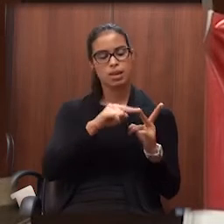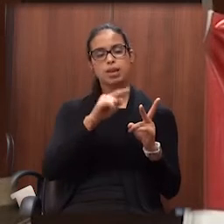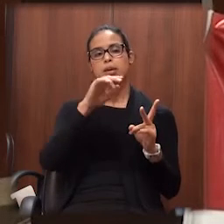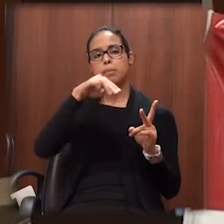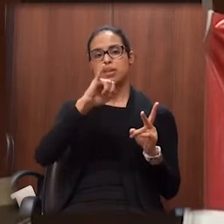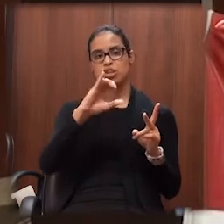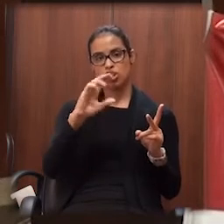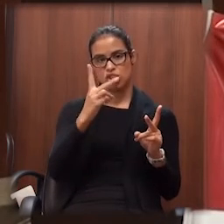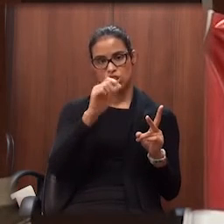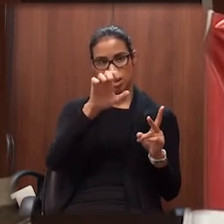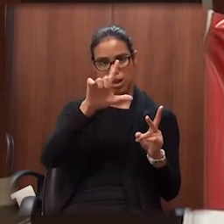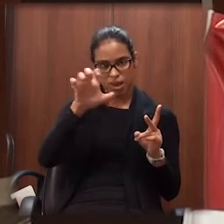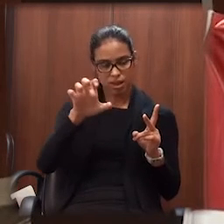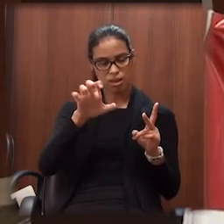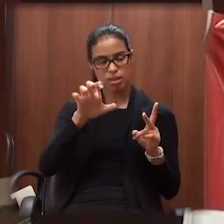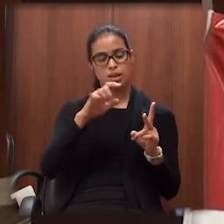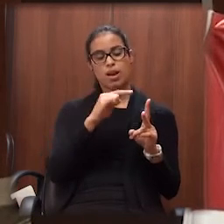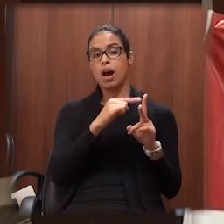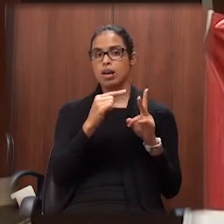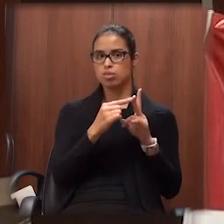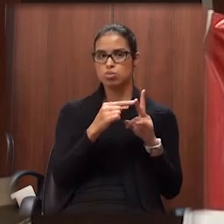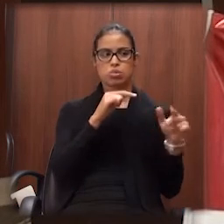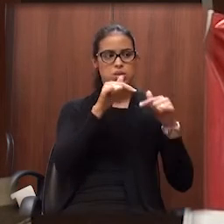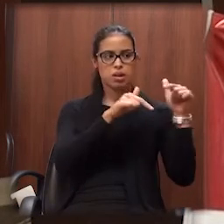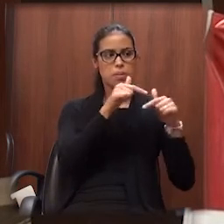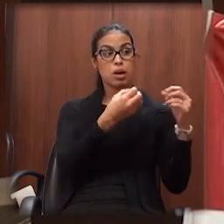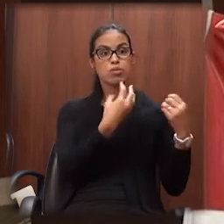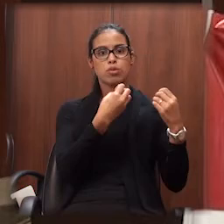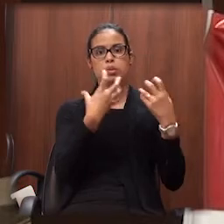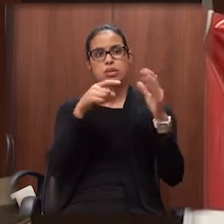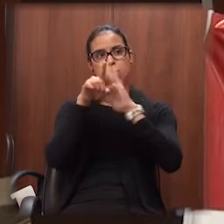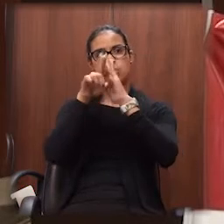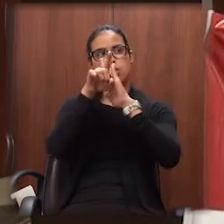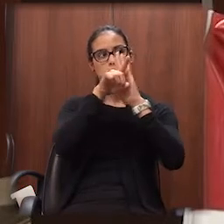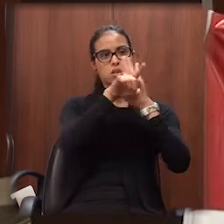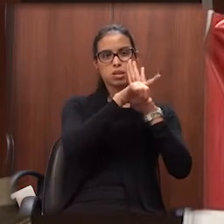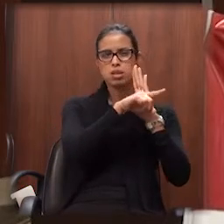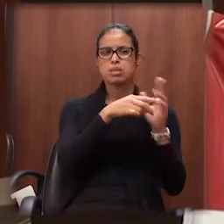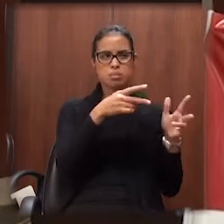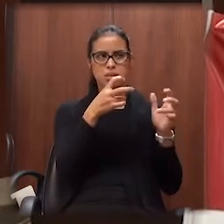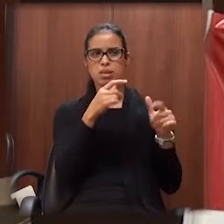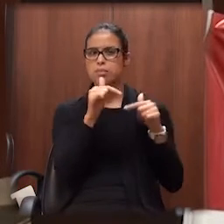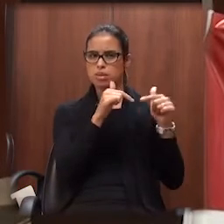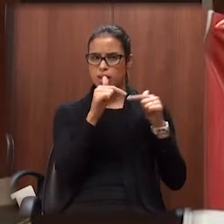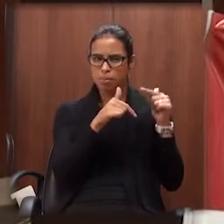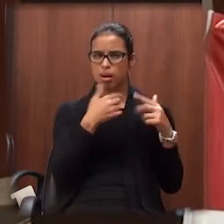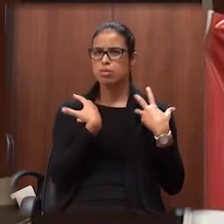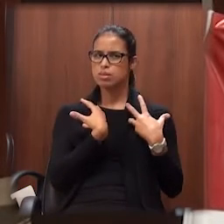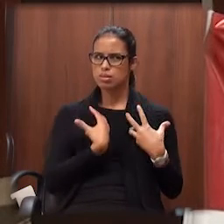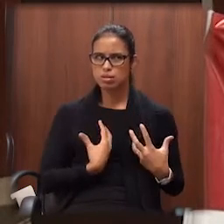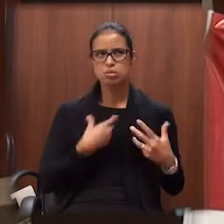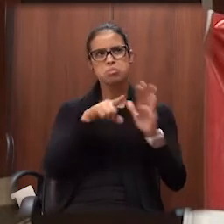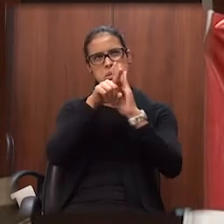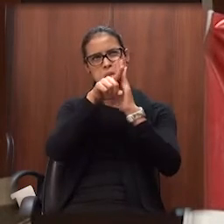pelo excelente trabalho de levantamento dos dados. Deu para perceber o cuidadoso e a exaustiva